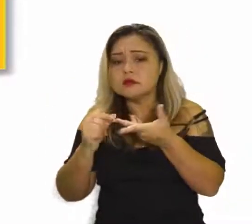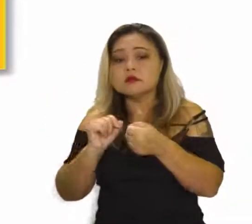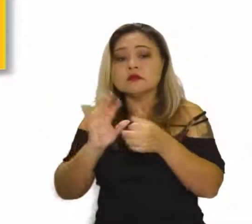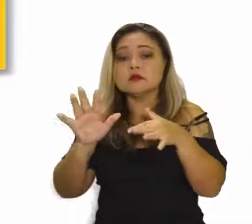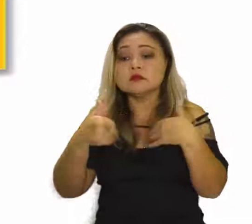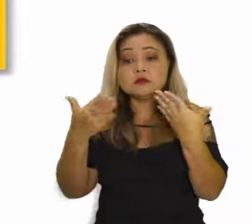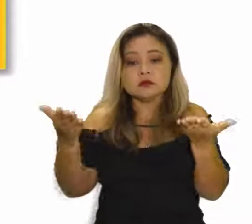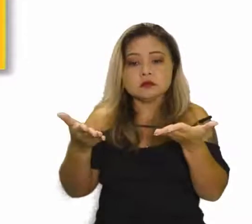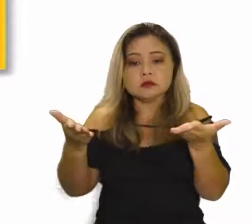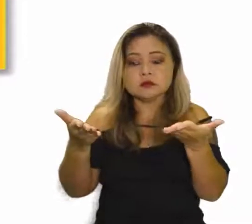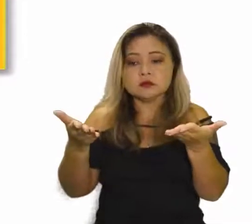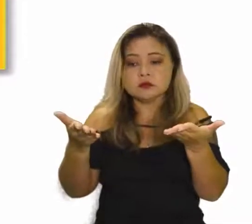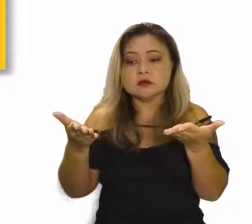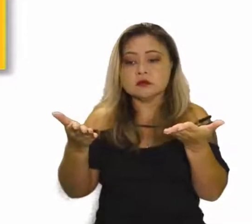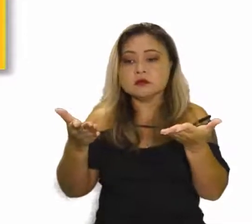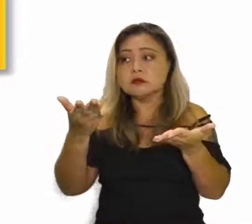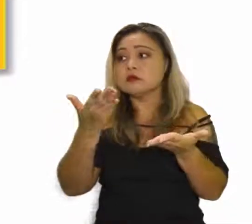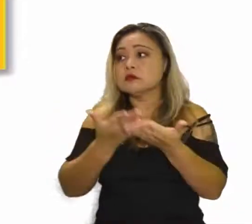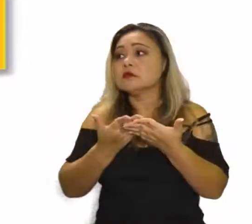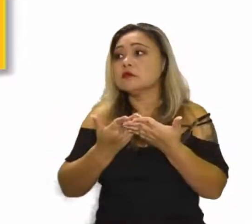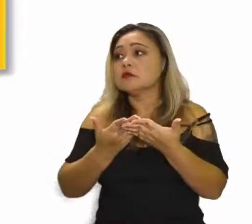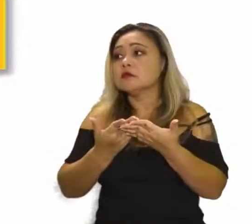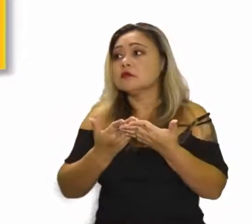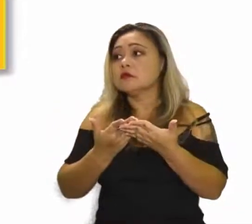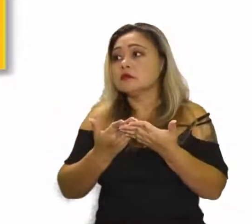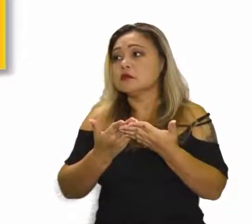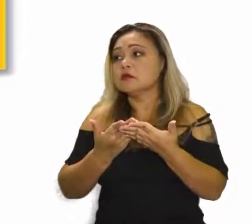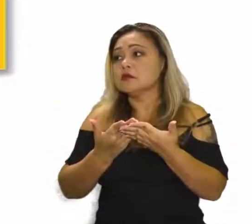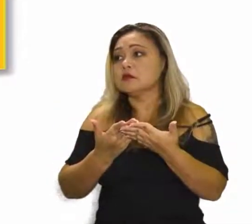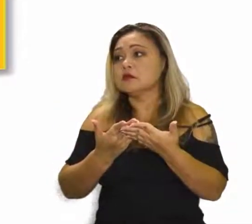Mas essa aula, alguns também, igual do jacaré,